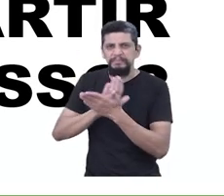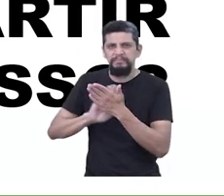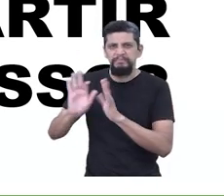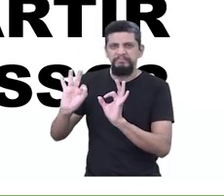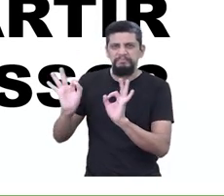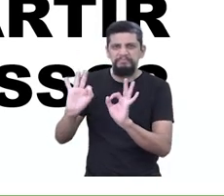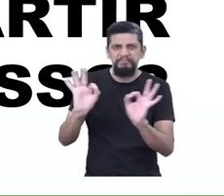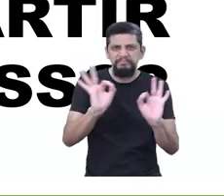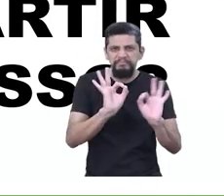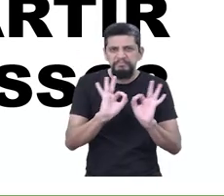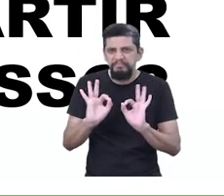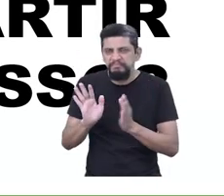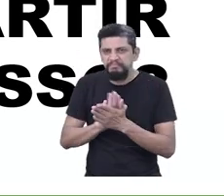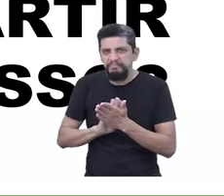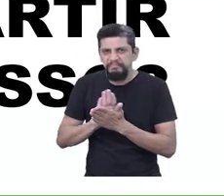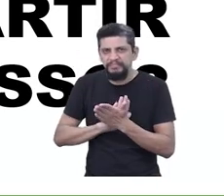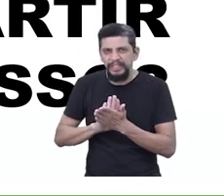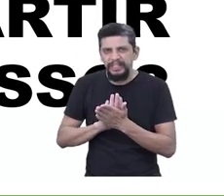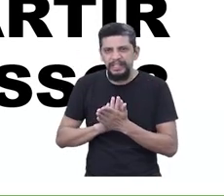ninguém pelas redondezas.